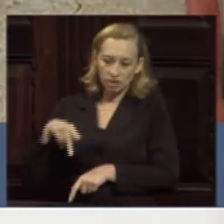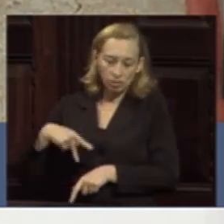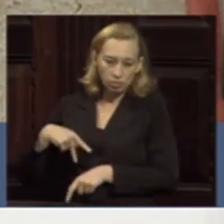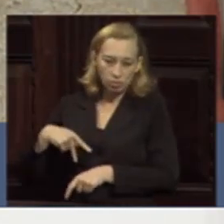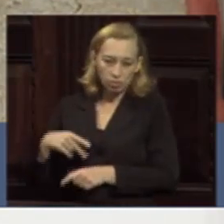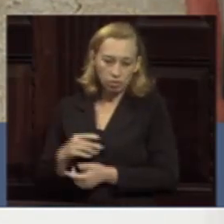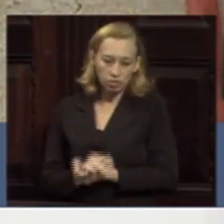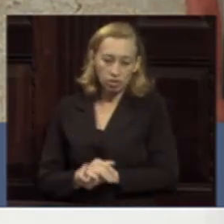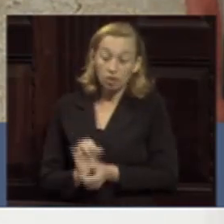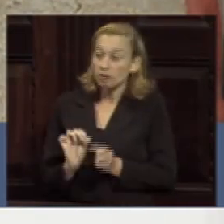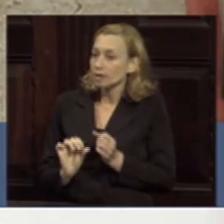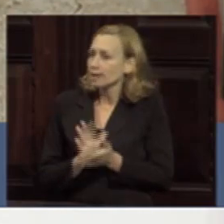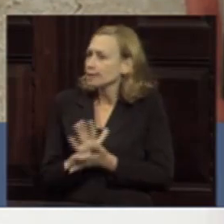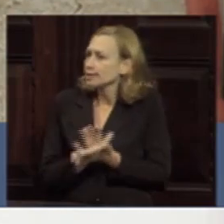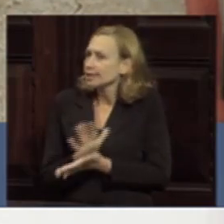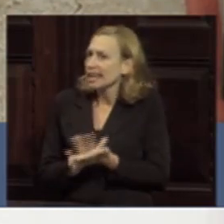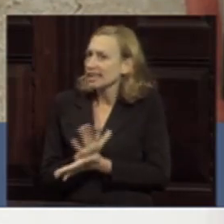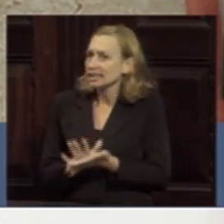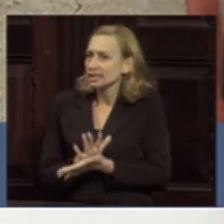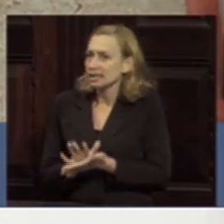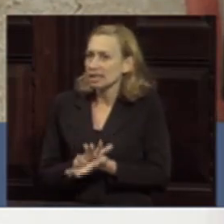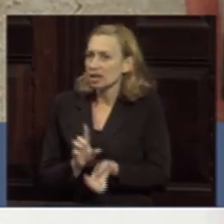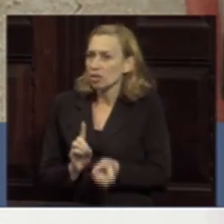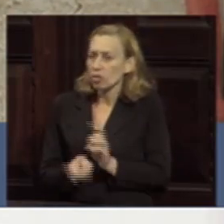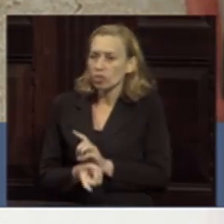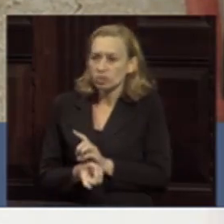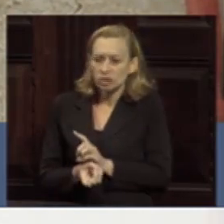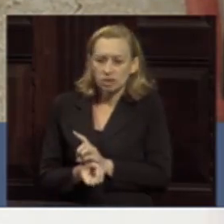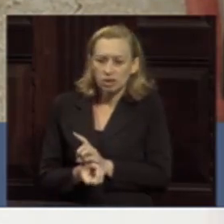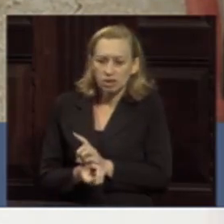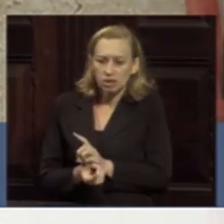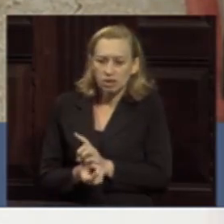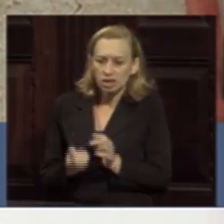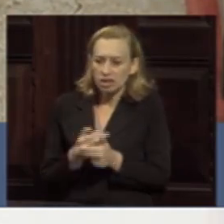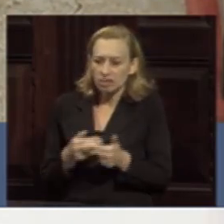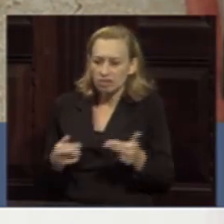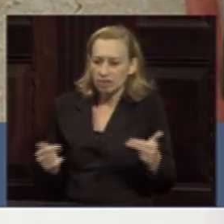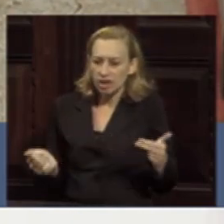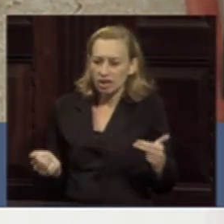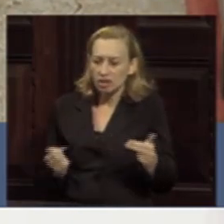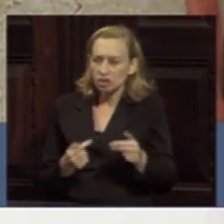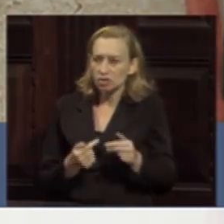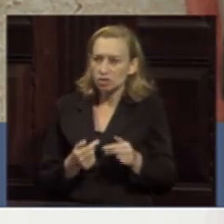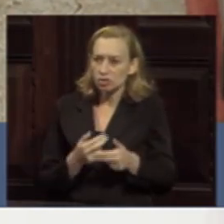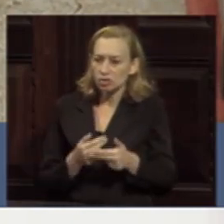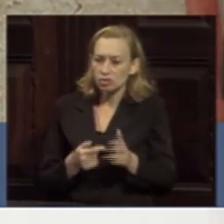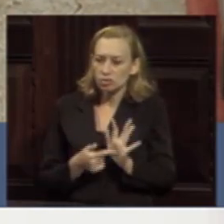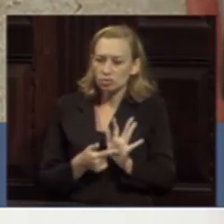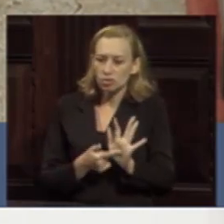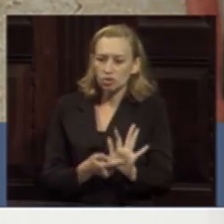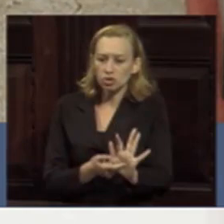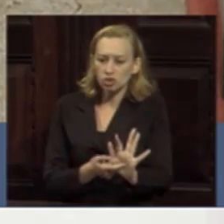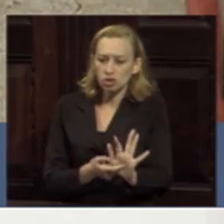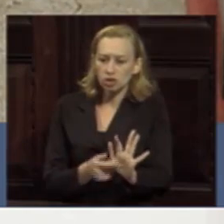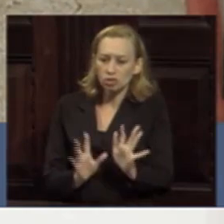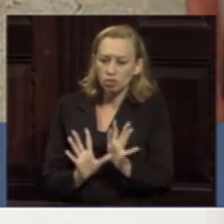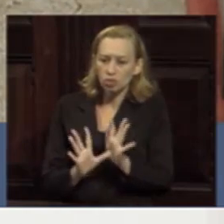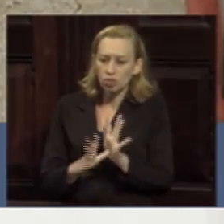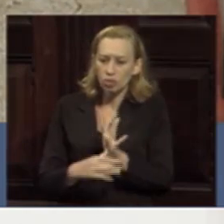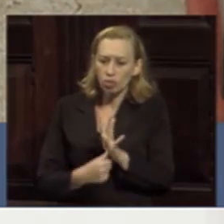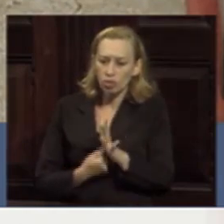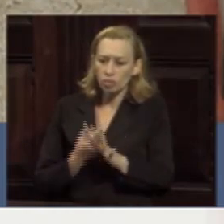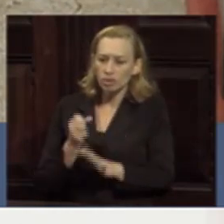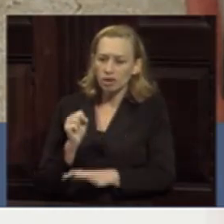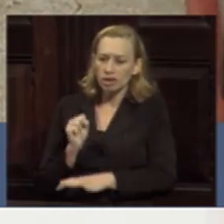não fizesse nada contra ele diante das denúncias que eu tinha mandado, como, por exemplo, do roubo na